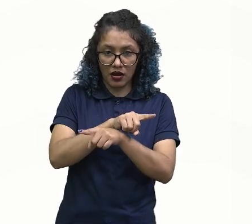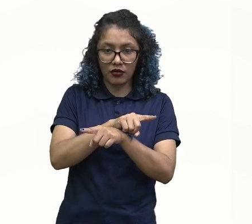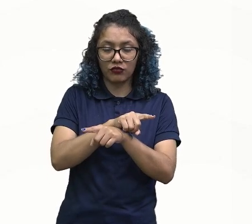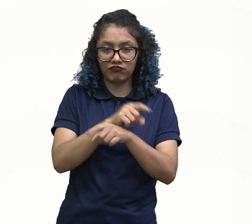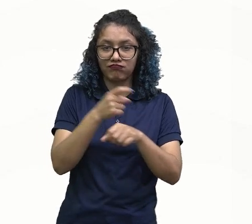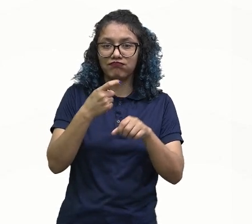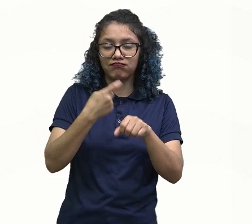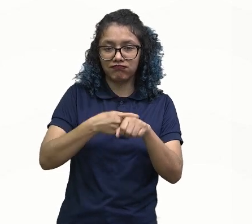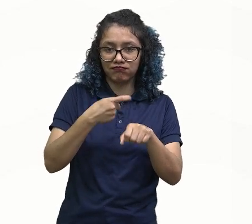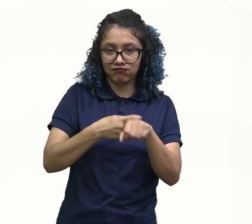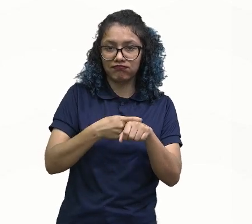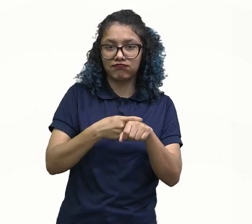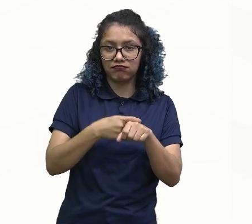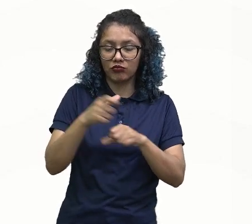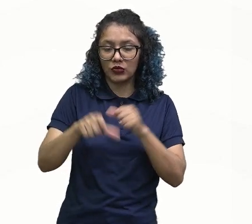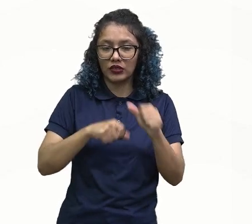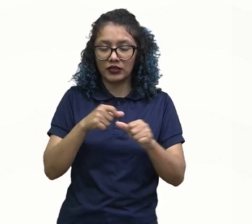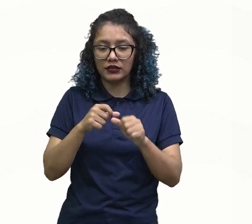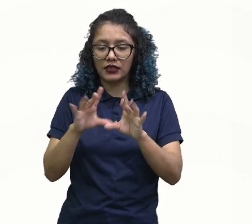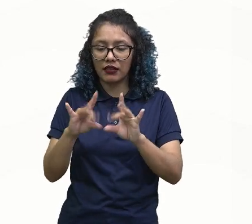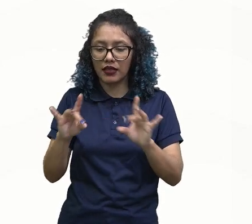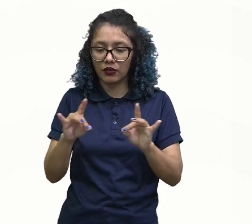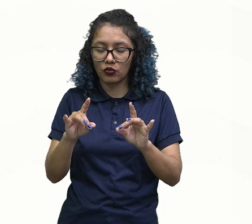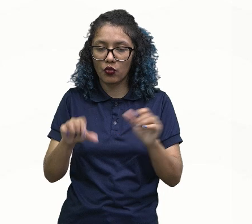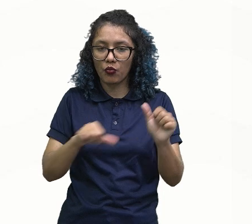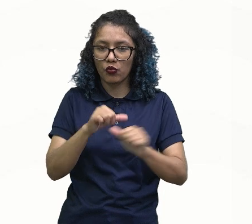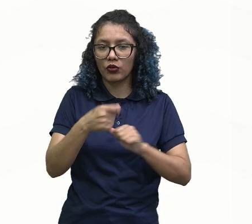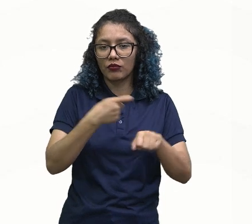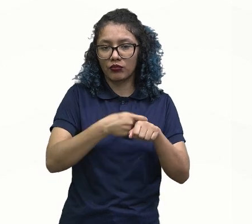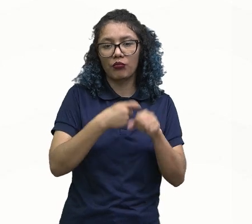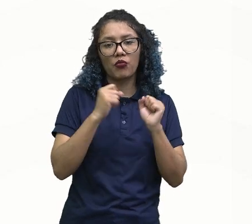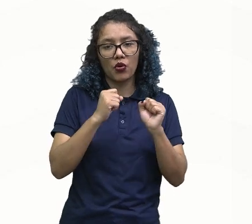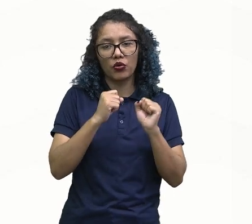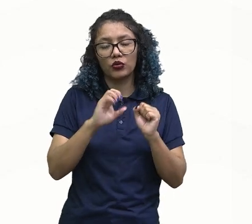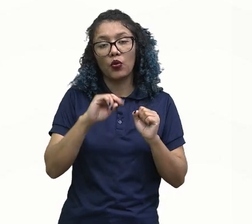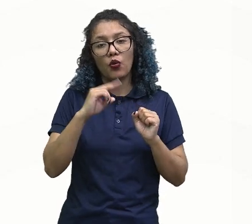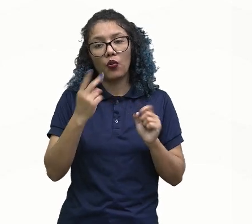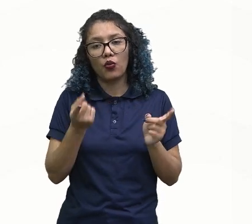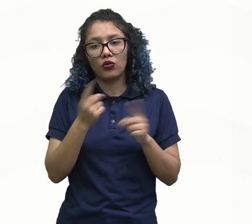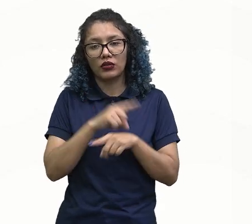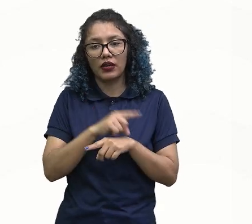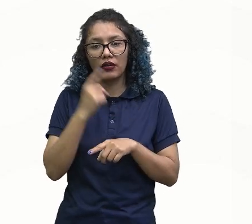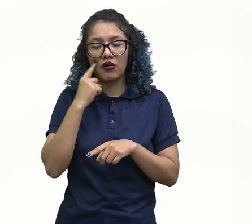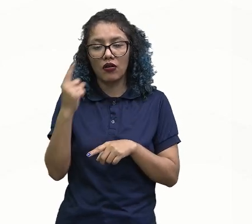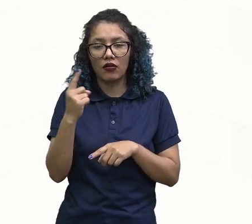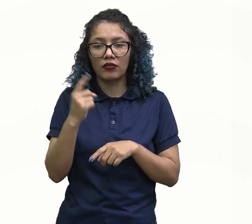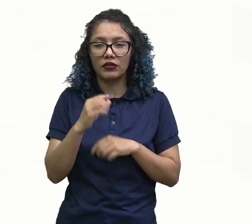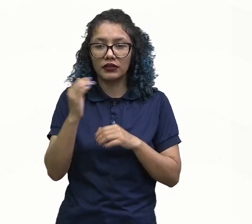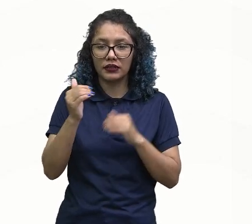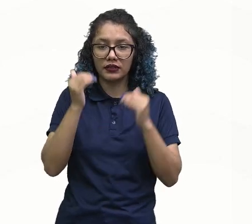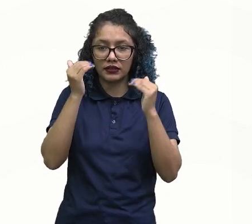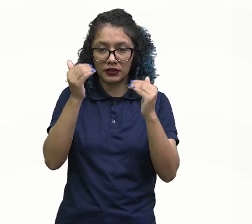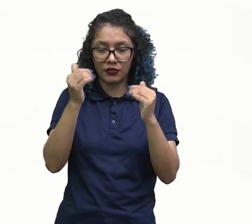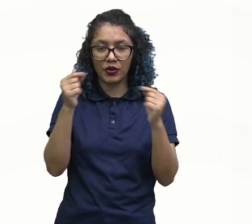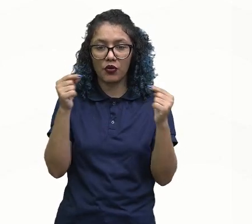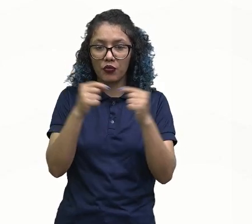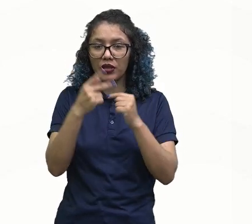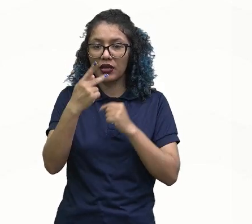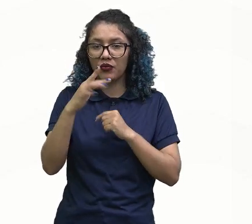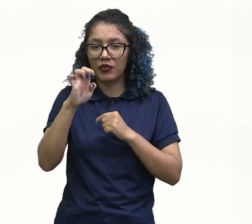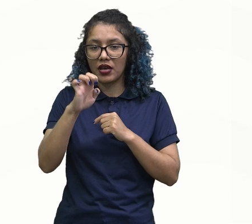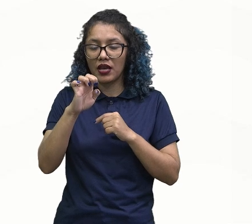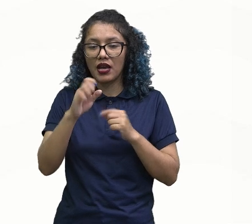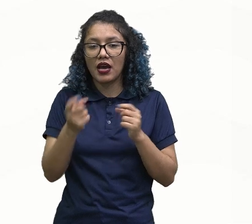Da mesma forma aqui, ó. Aqui em cima é ebulição, voltando é